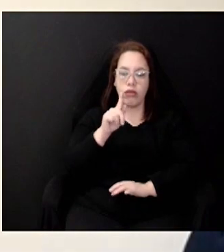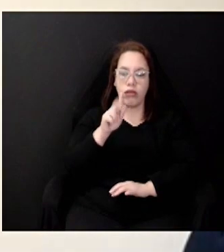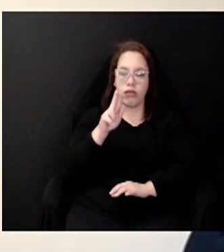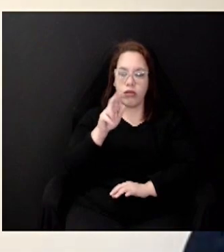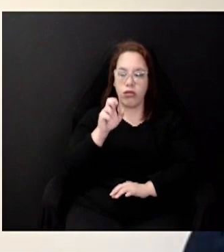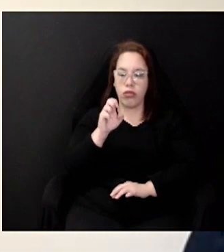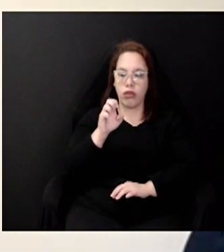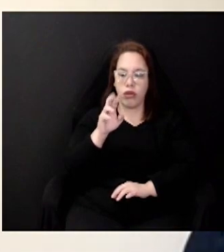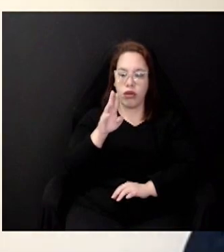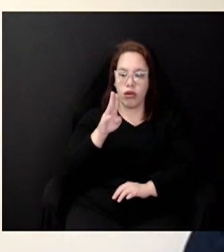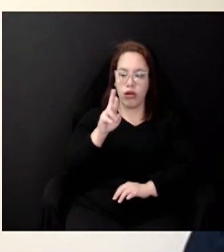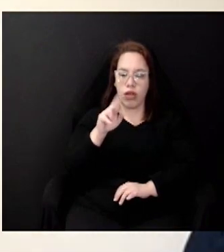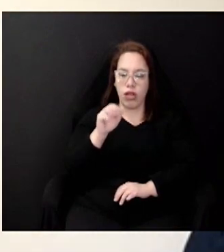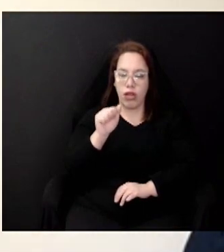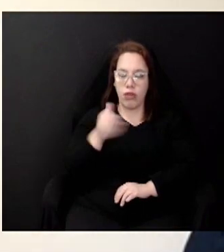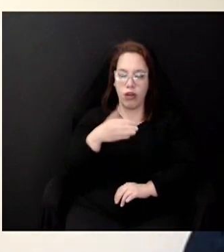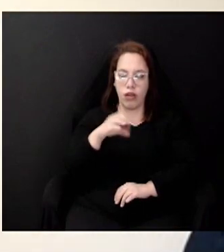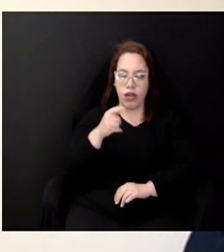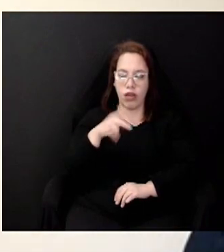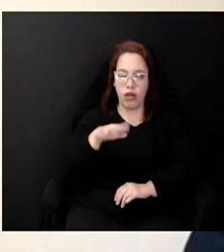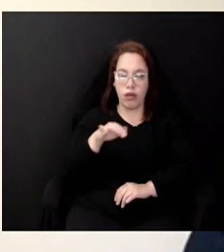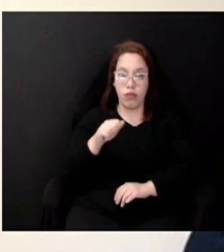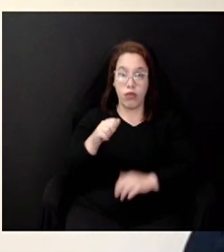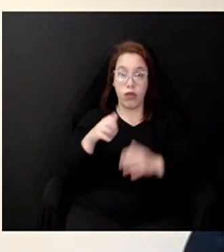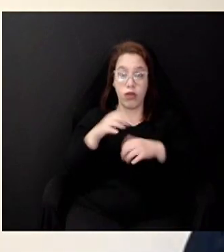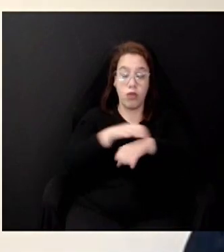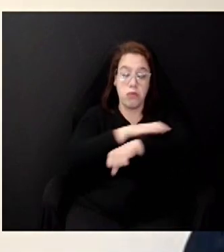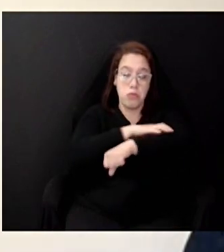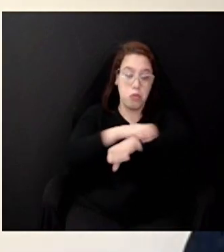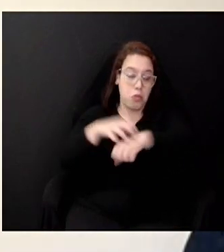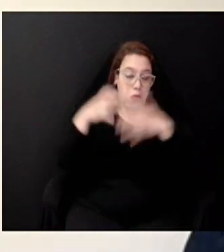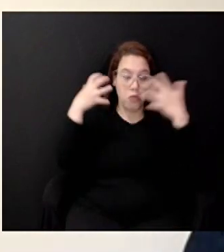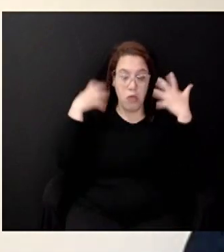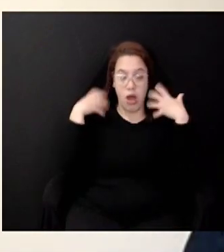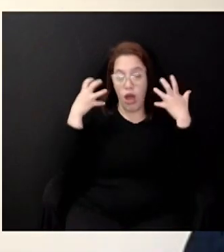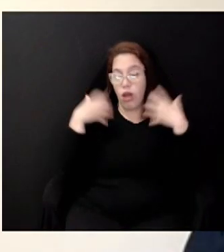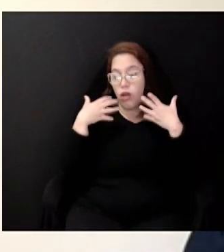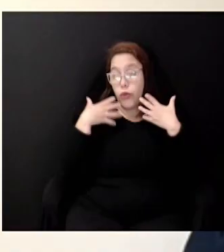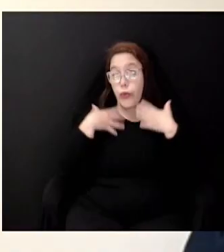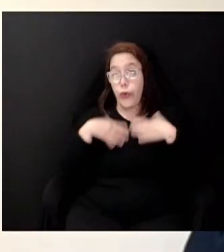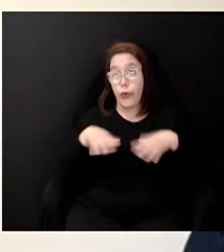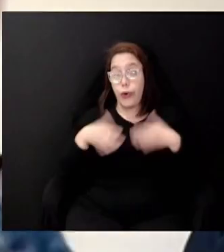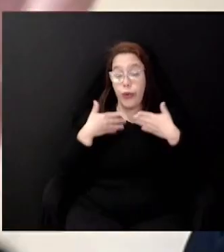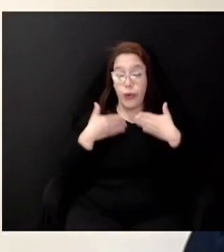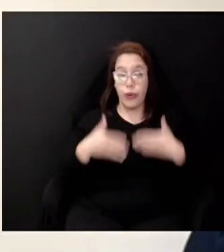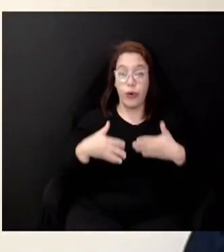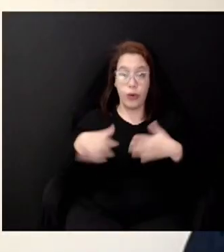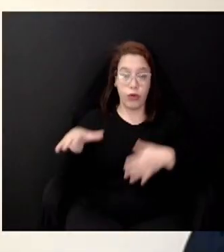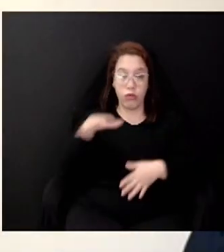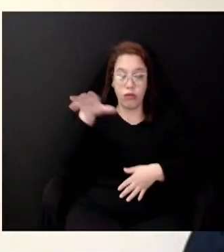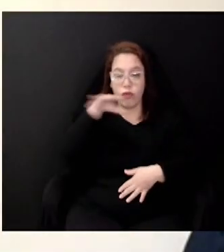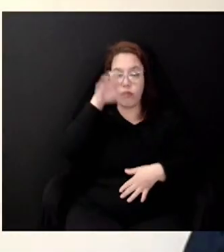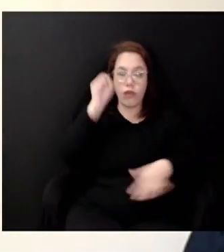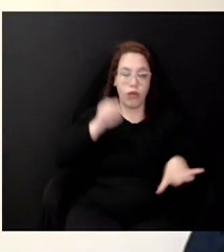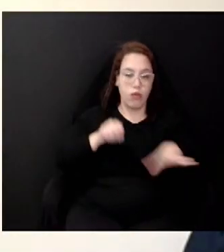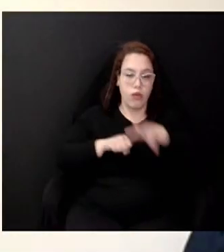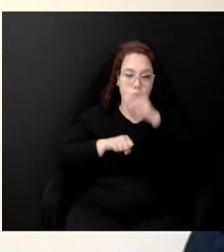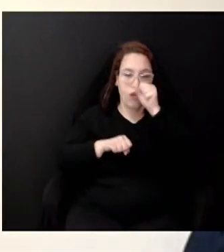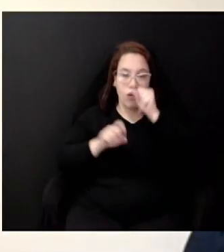família, um banho relaxante, com cheiros, com outros